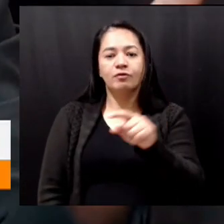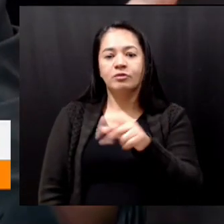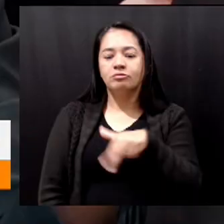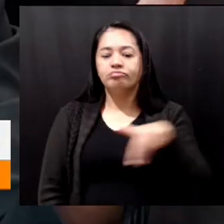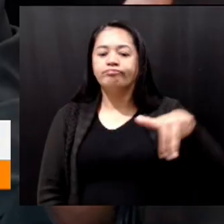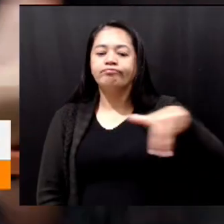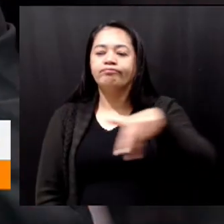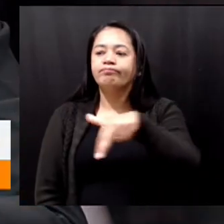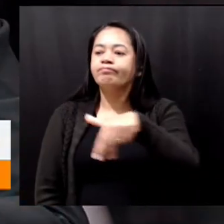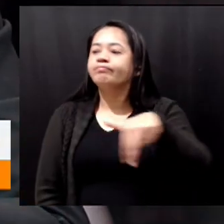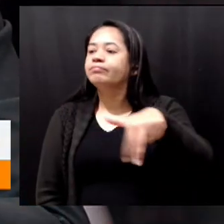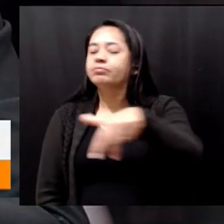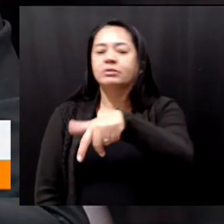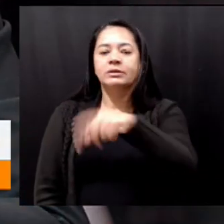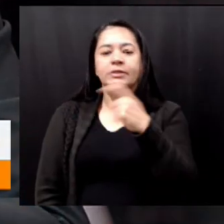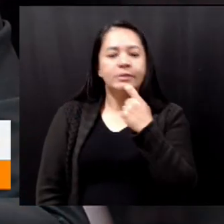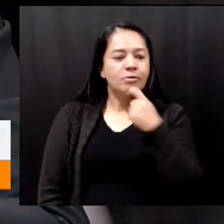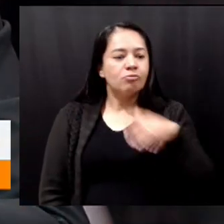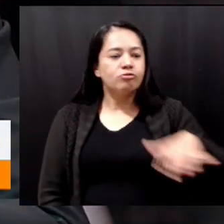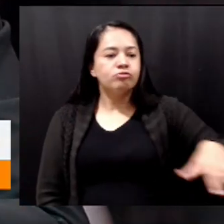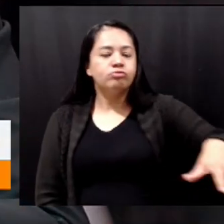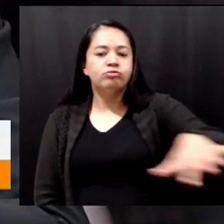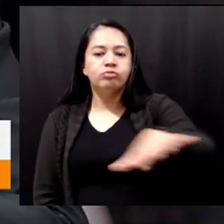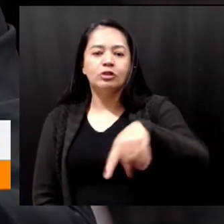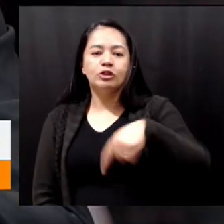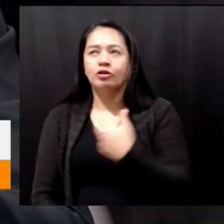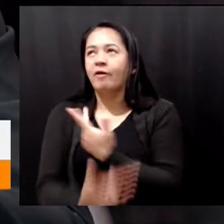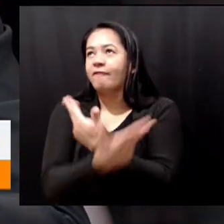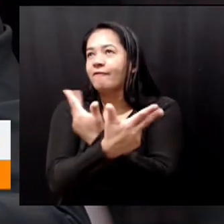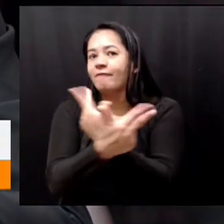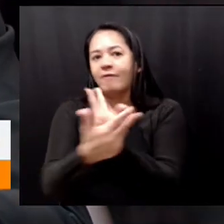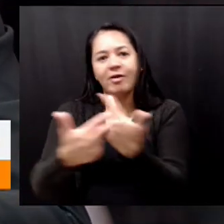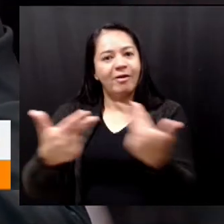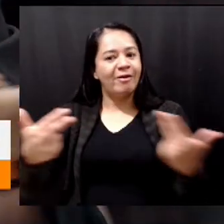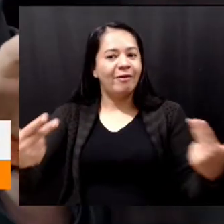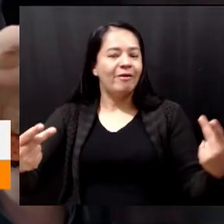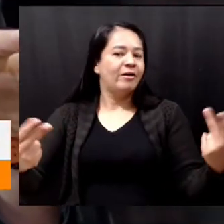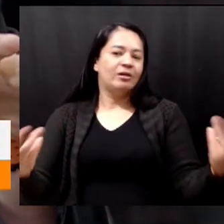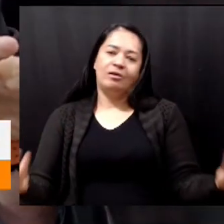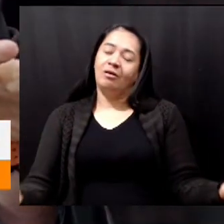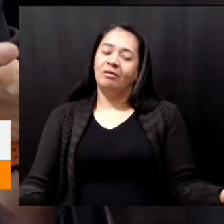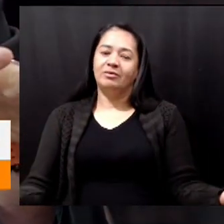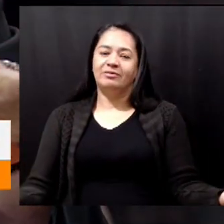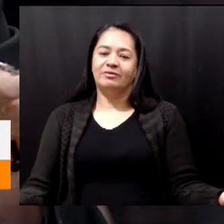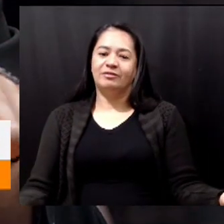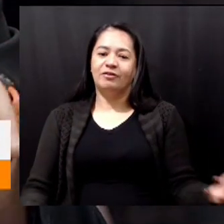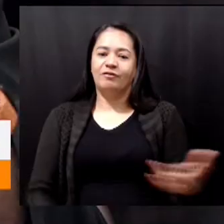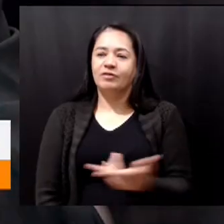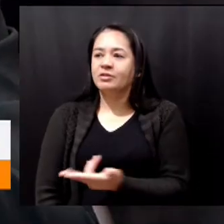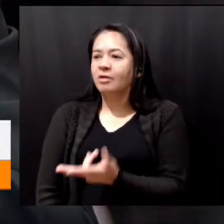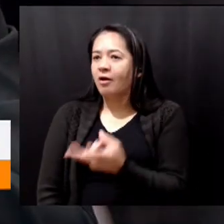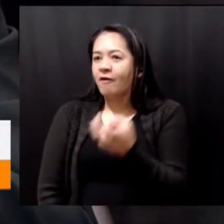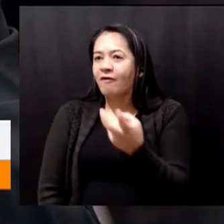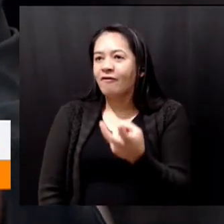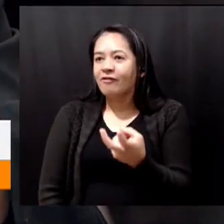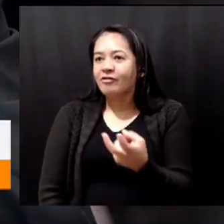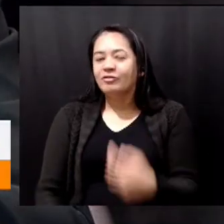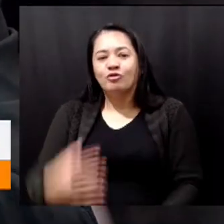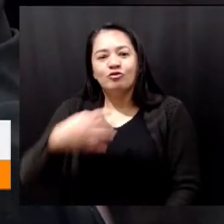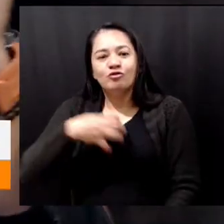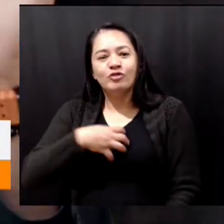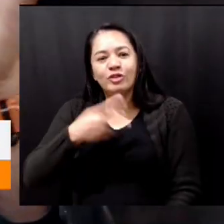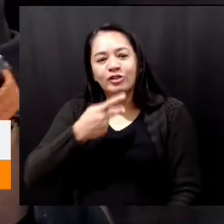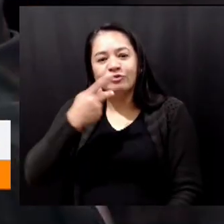a gente é muito diverso, que nem você falou na abertura aqui. Então você ouve sotaques do Brasil inteiro. Total. Então, e